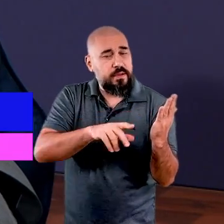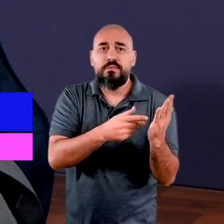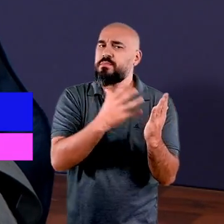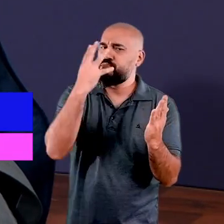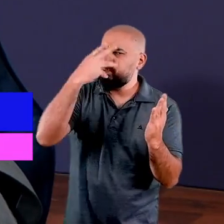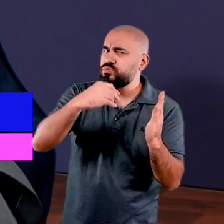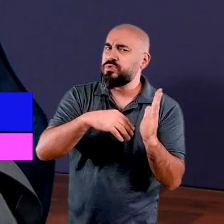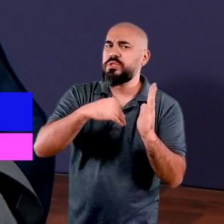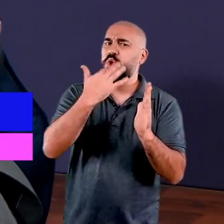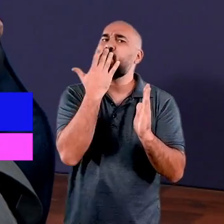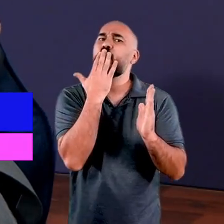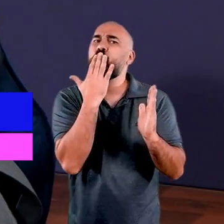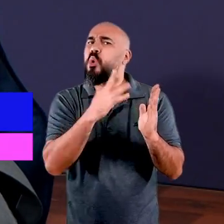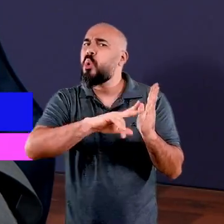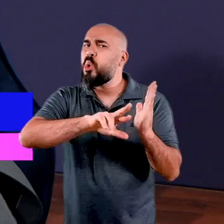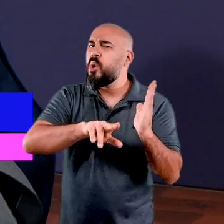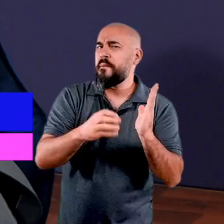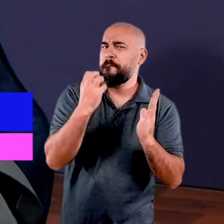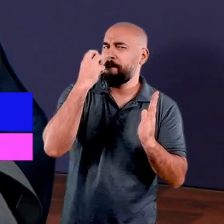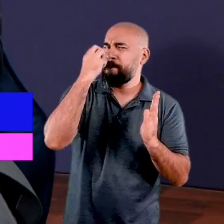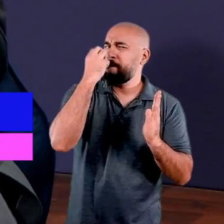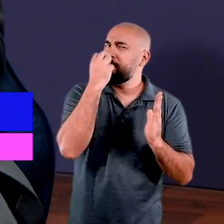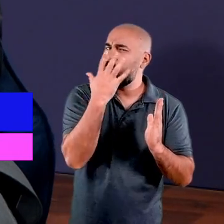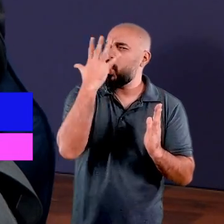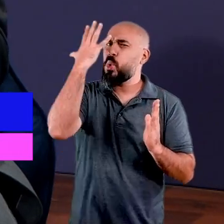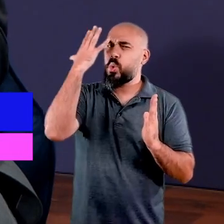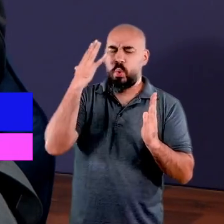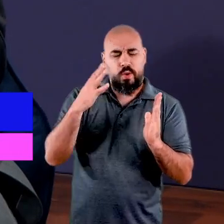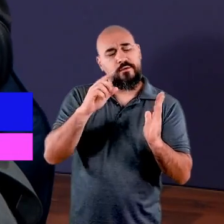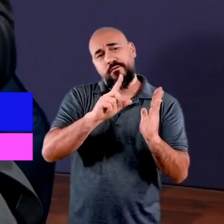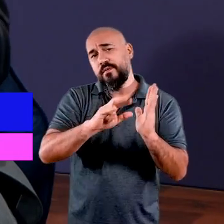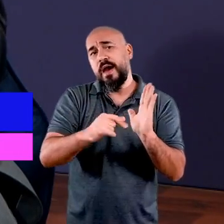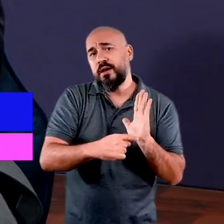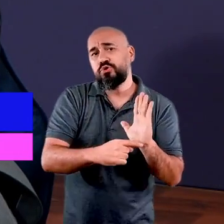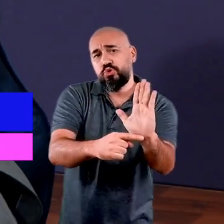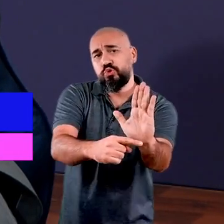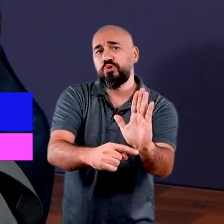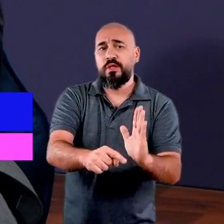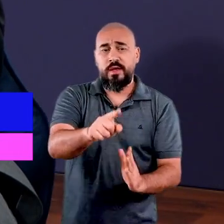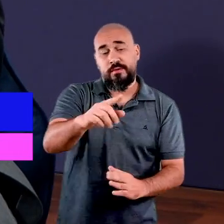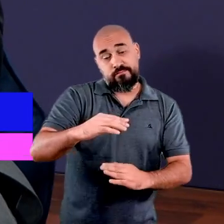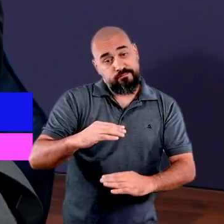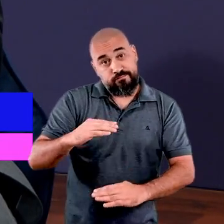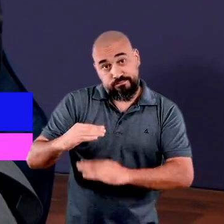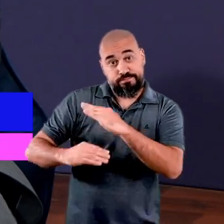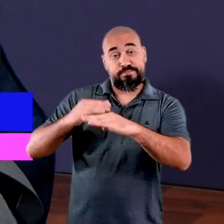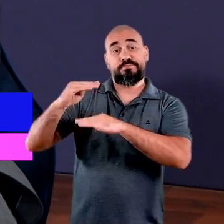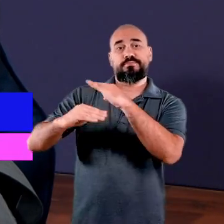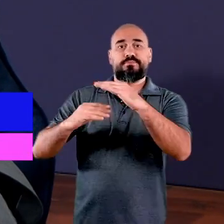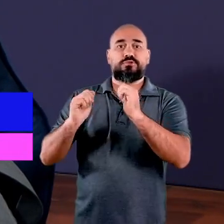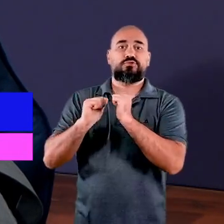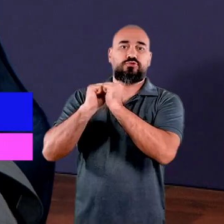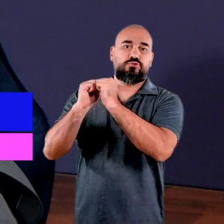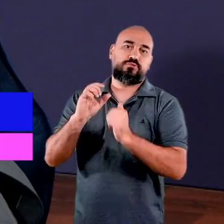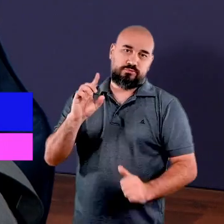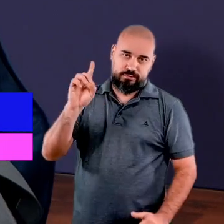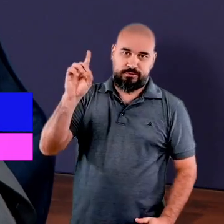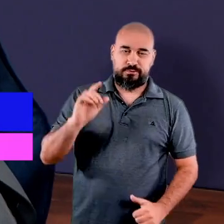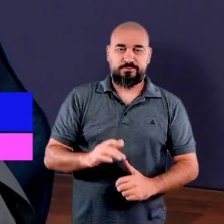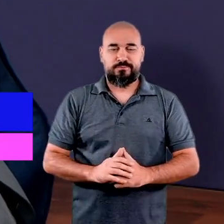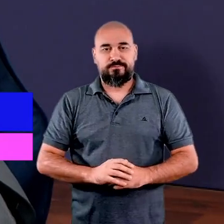bonito, colorido, é algo assim que vai lhe ajudar bastante na sua caminhada com o Senhor. E